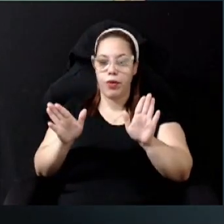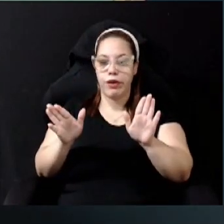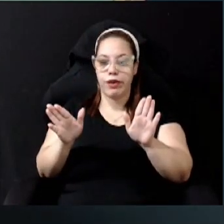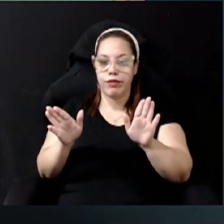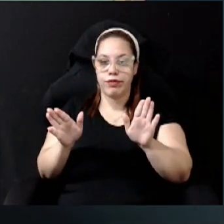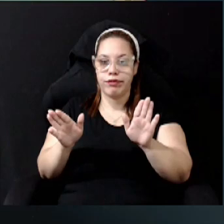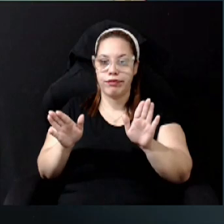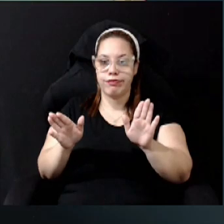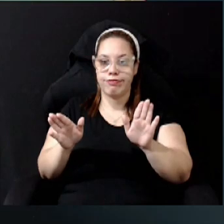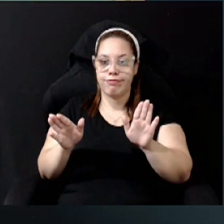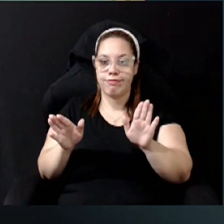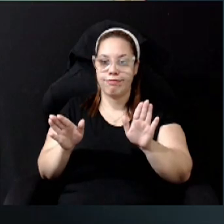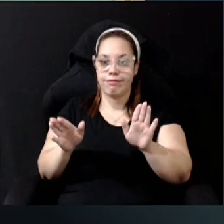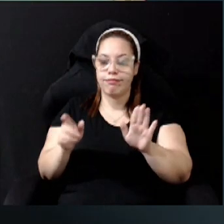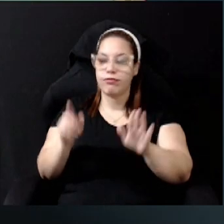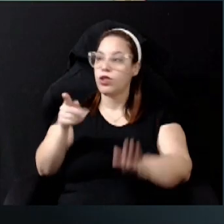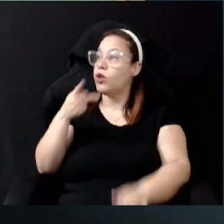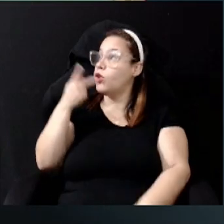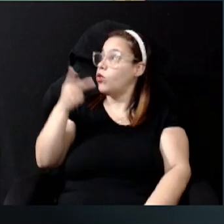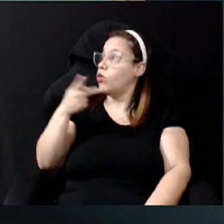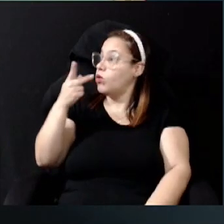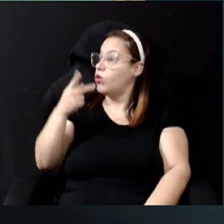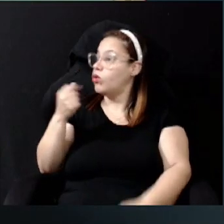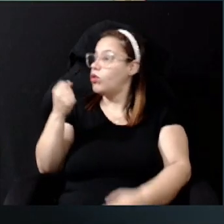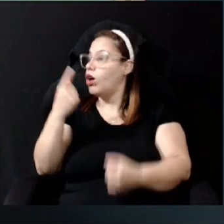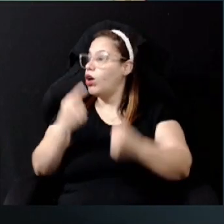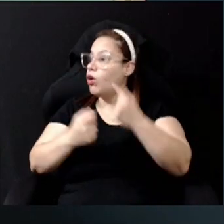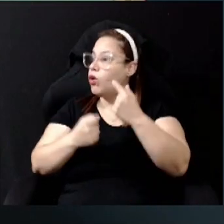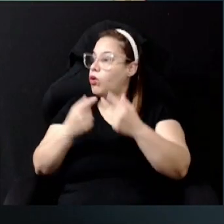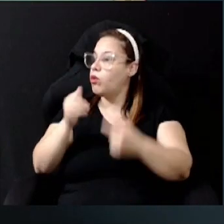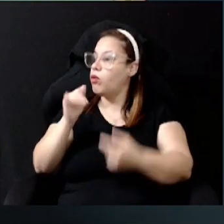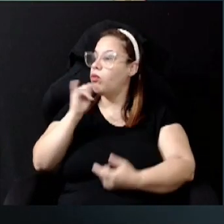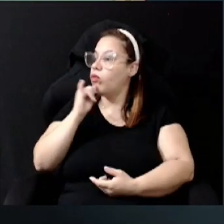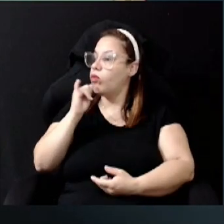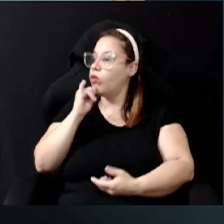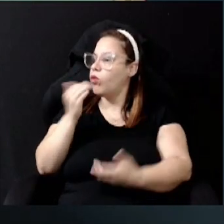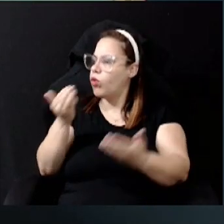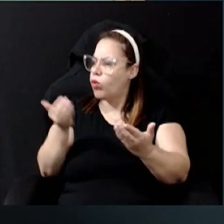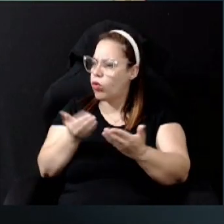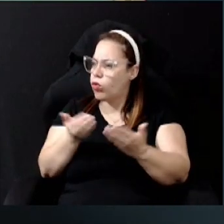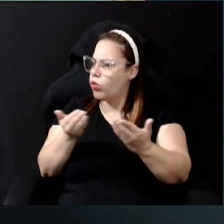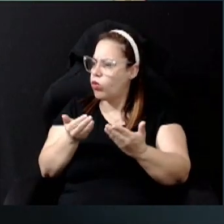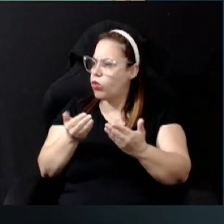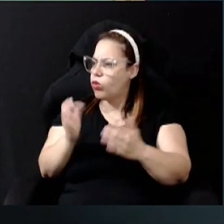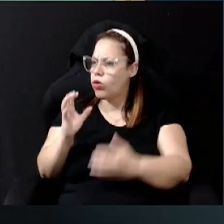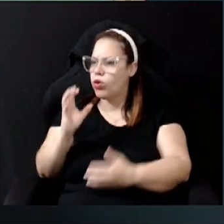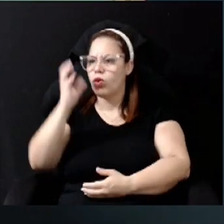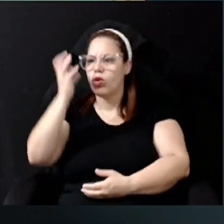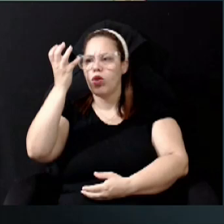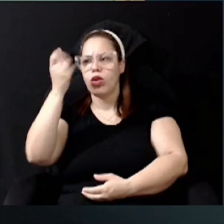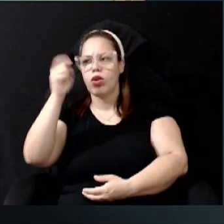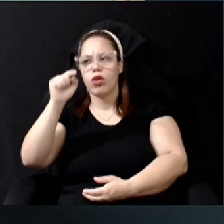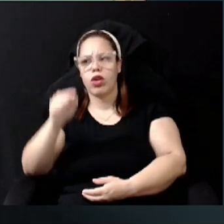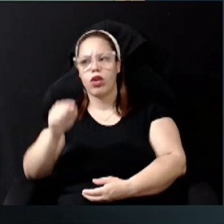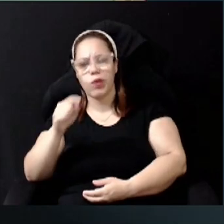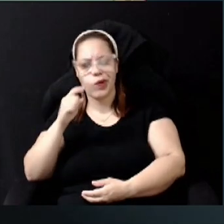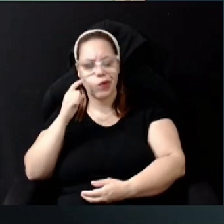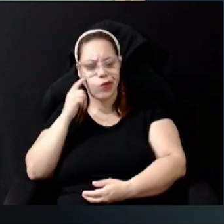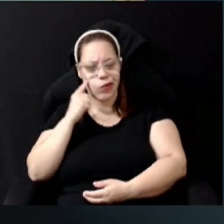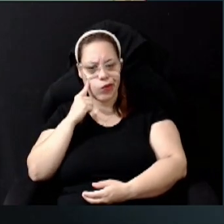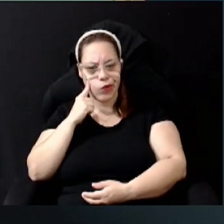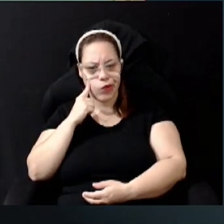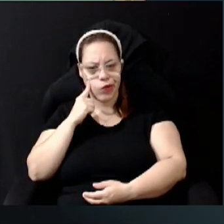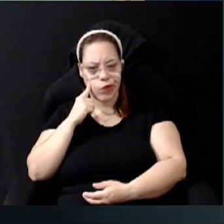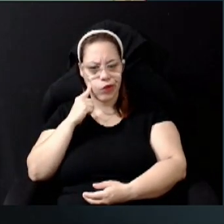Você disse algumas coisas, por exemplo, hoje está acontecendo isso, eu quero ser